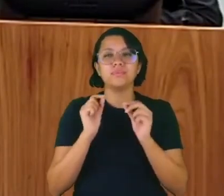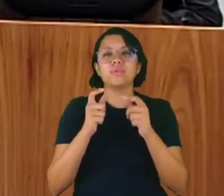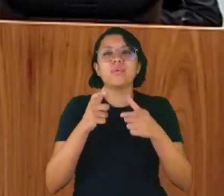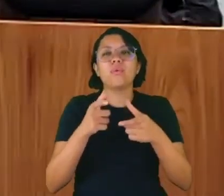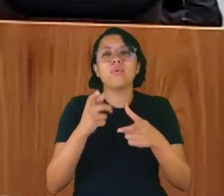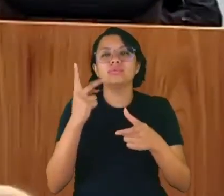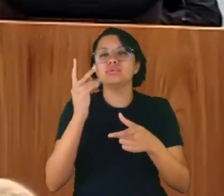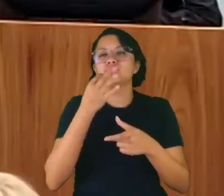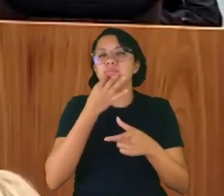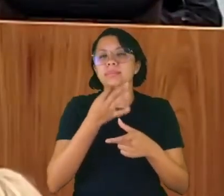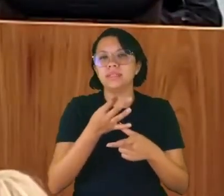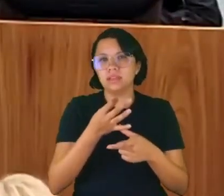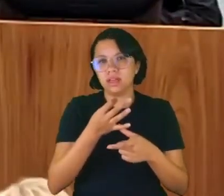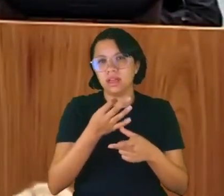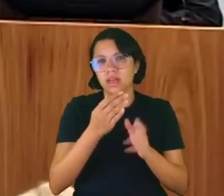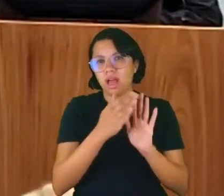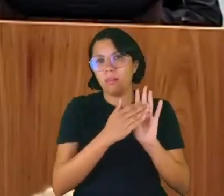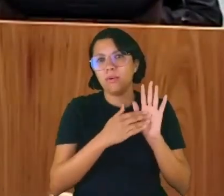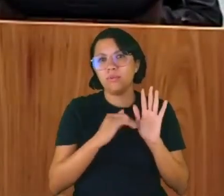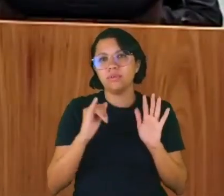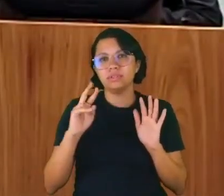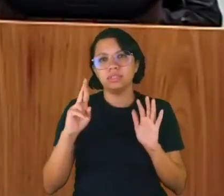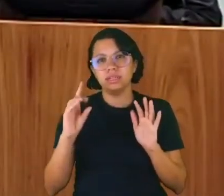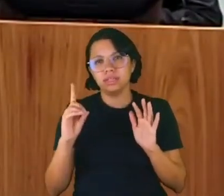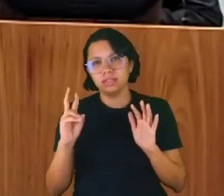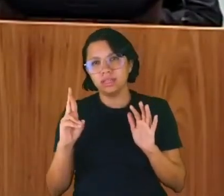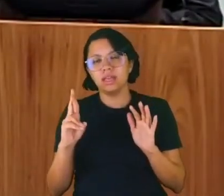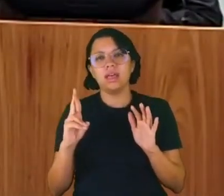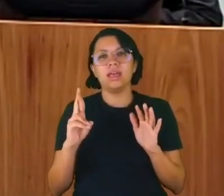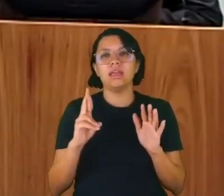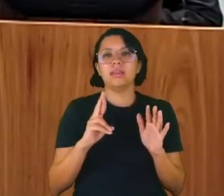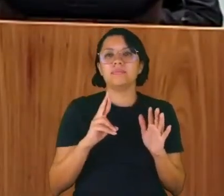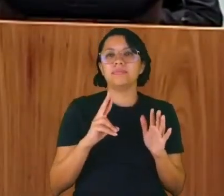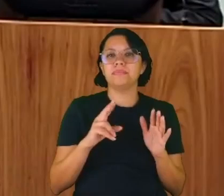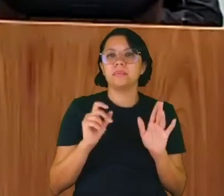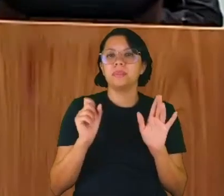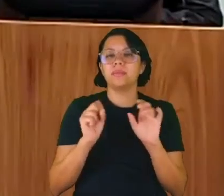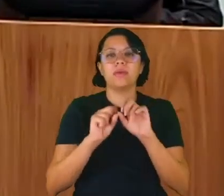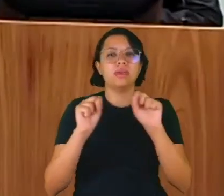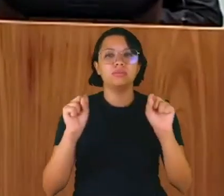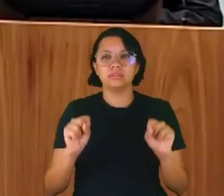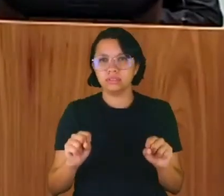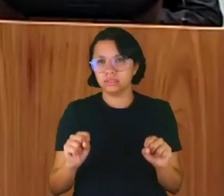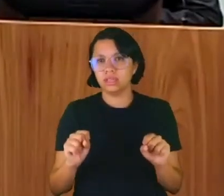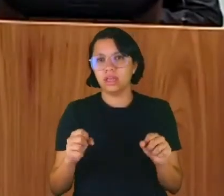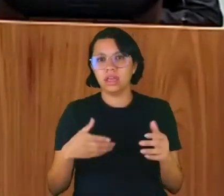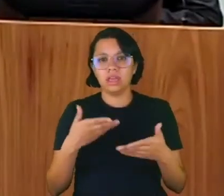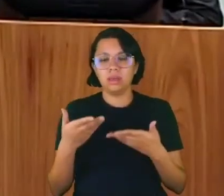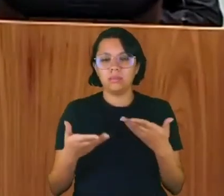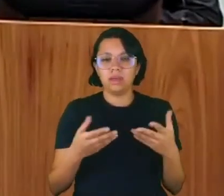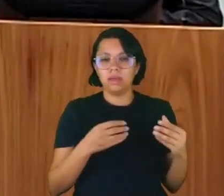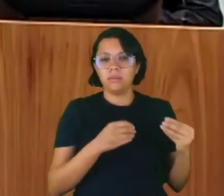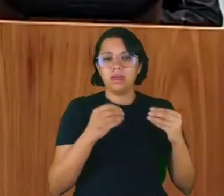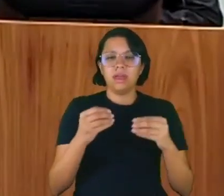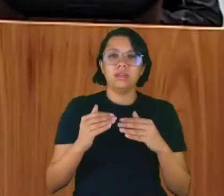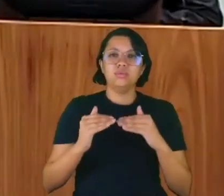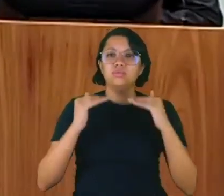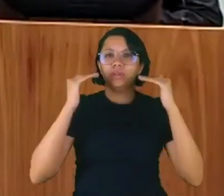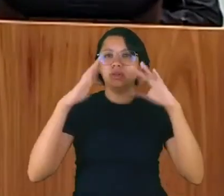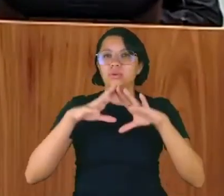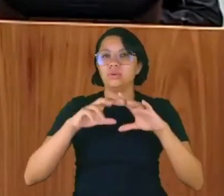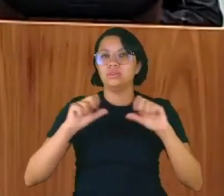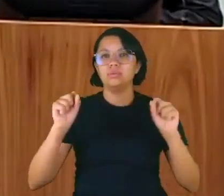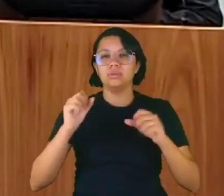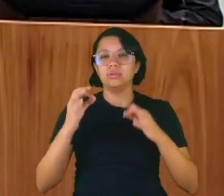opinião, a propósito do IRDR, a falha sistêmica que há para que o Superior Tribunal de